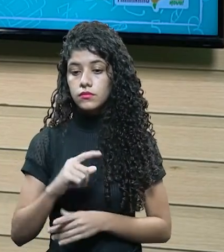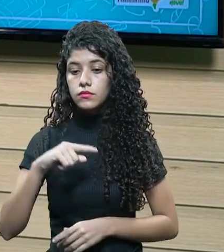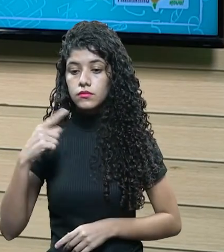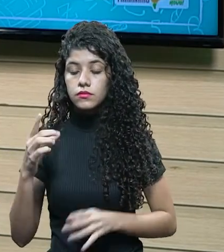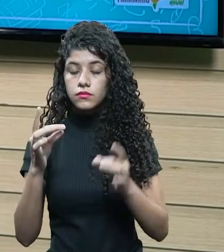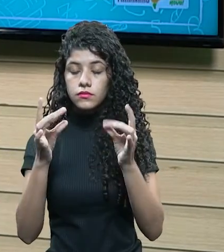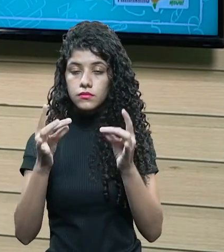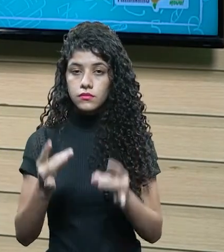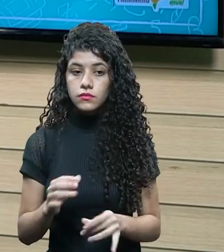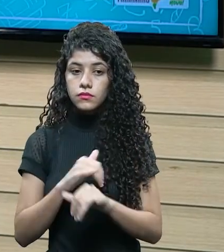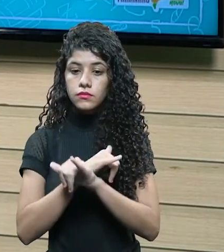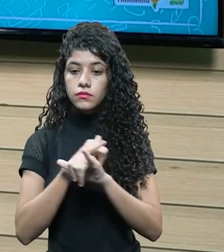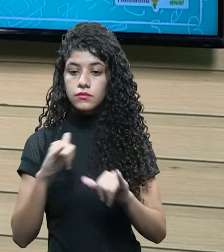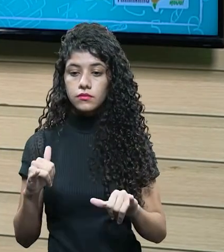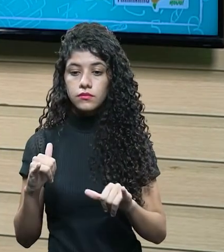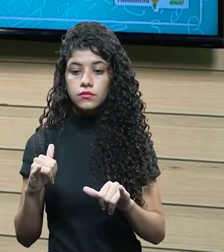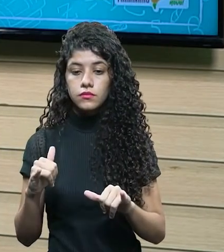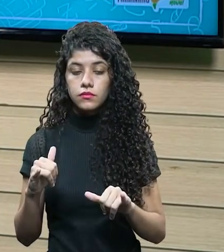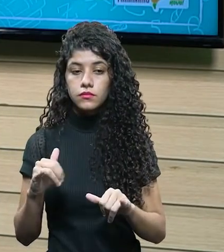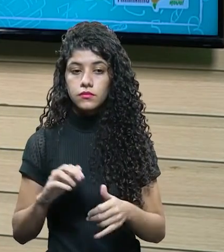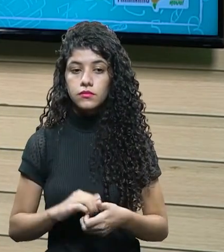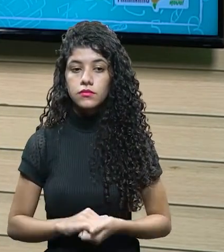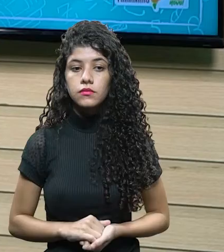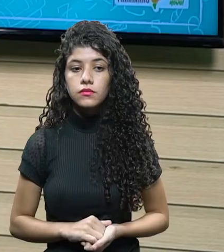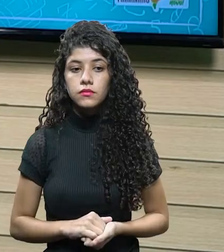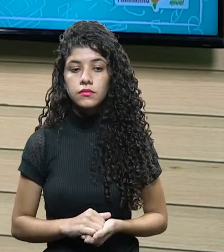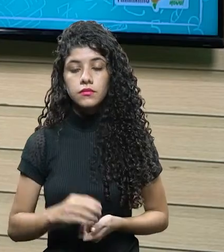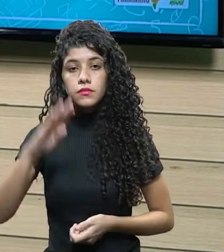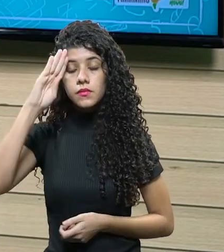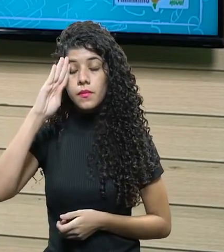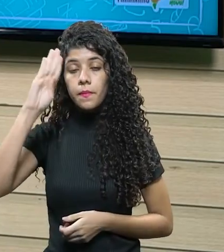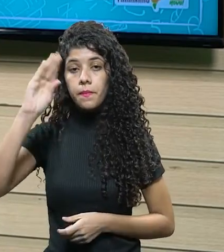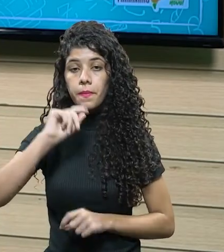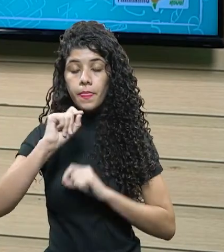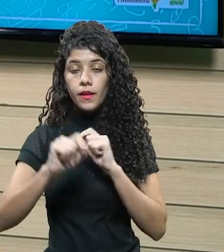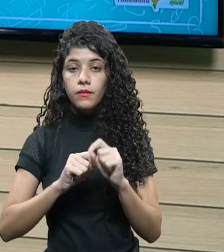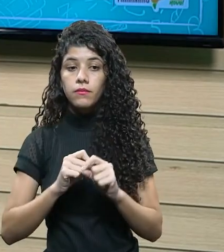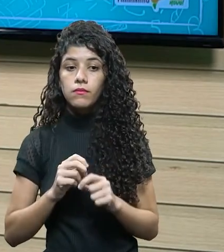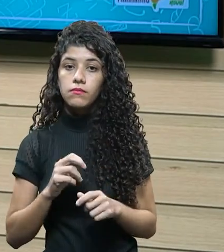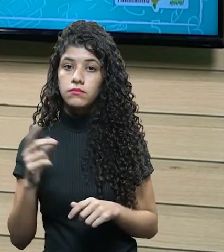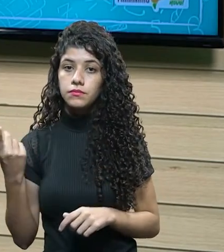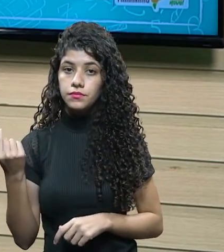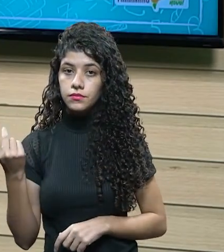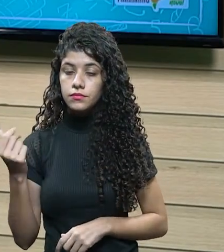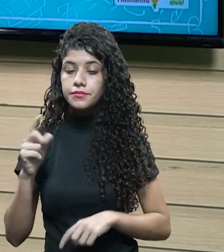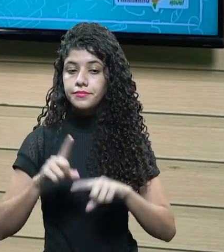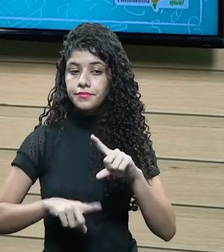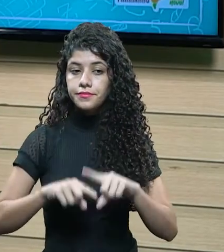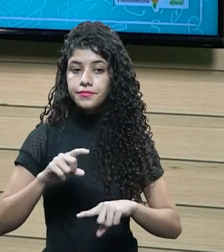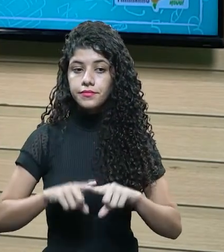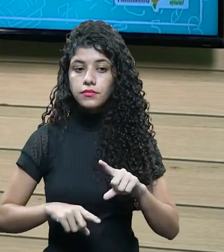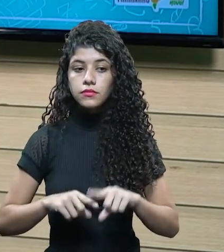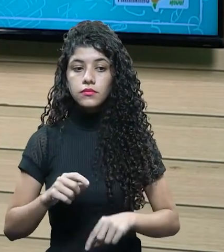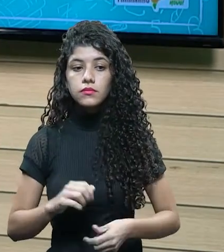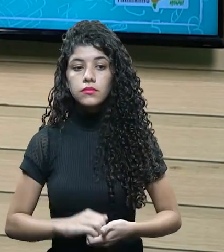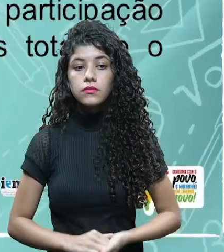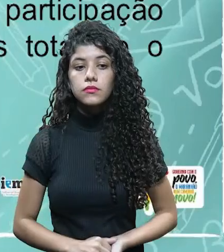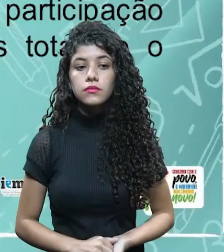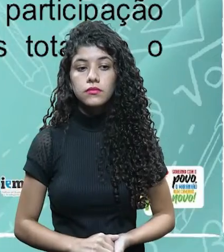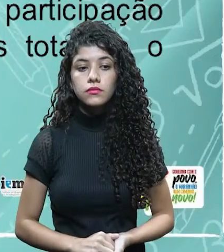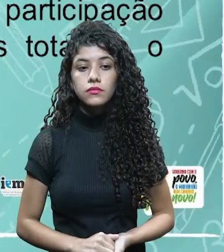produção, pois aí tem o que? Um detalhamento das informações para a tomada de decisão, principalmente na composição de preço de um